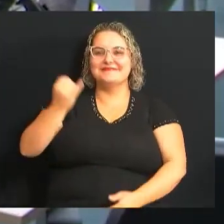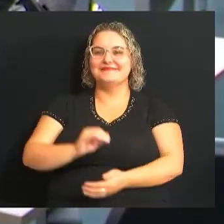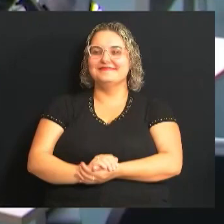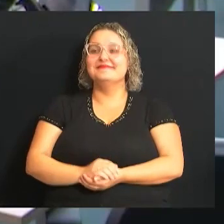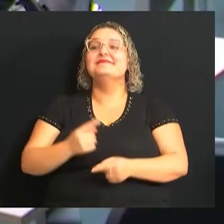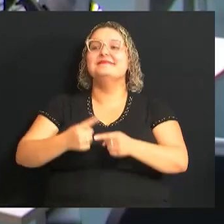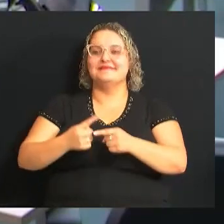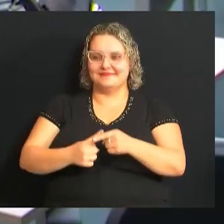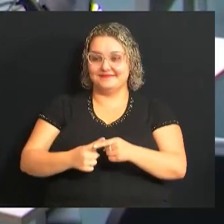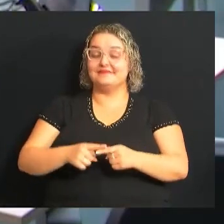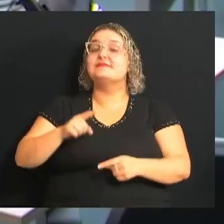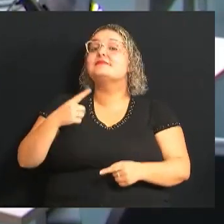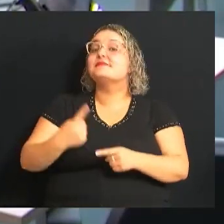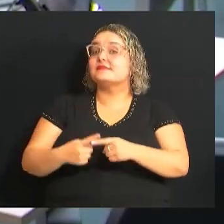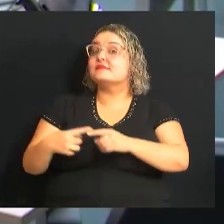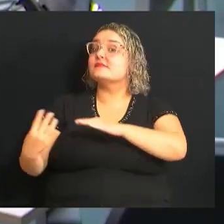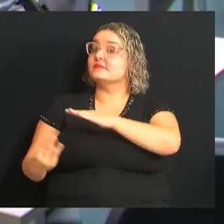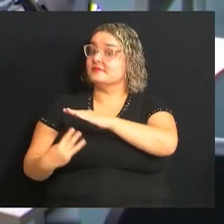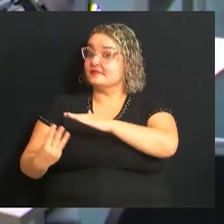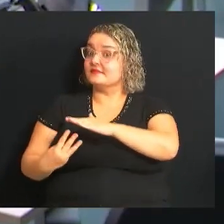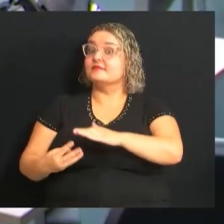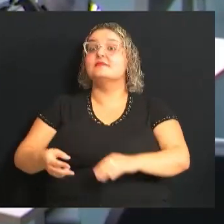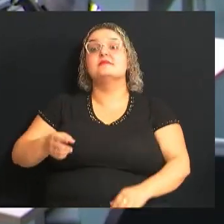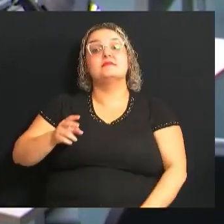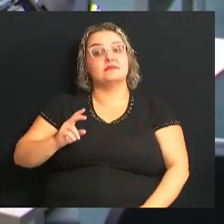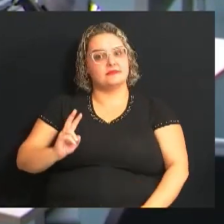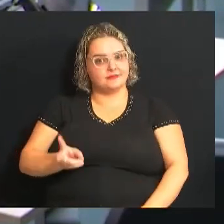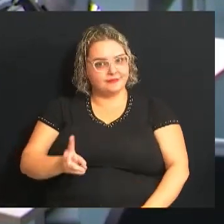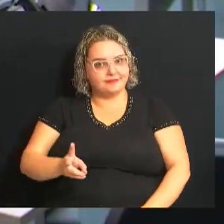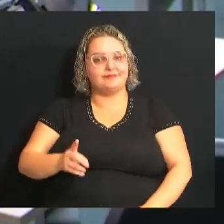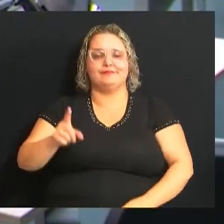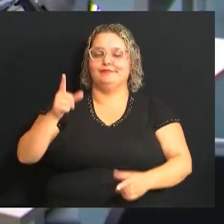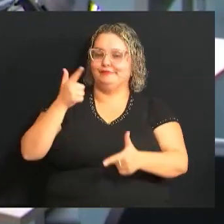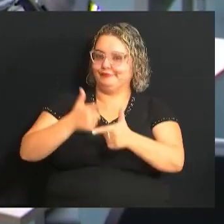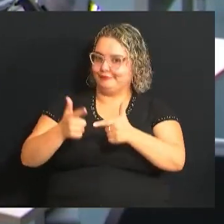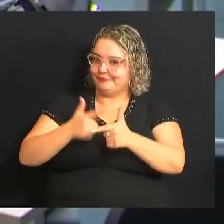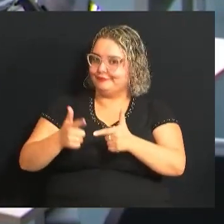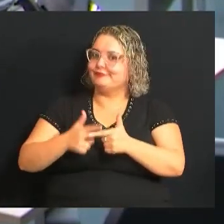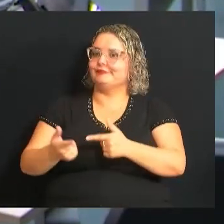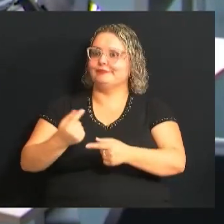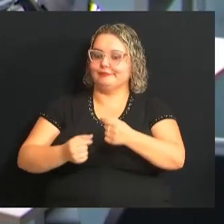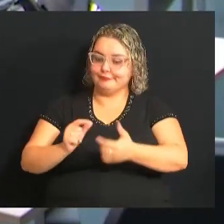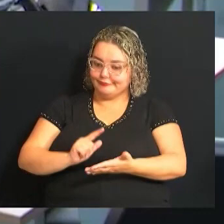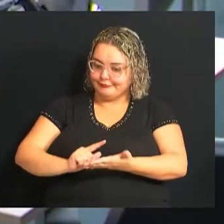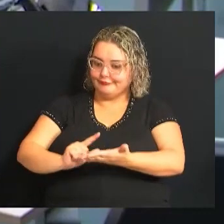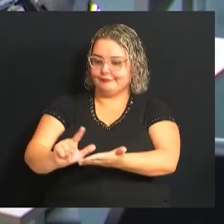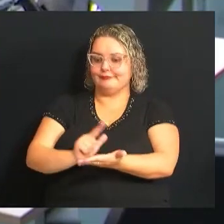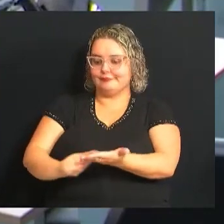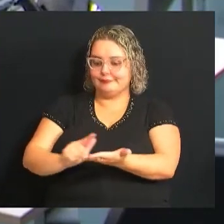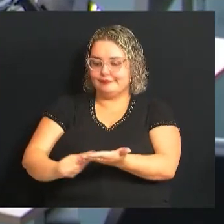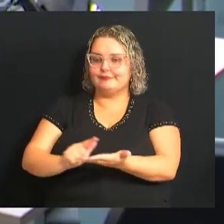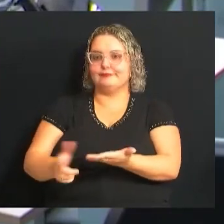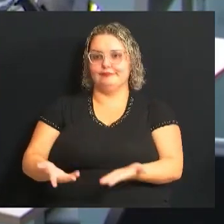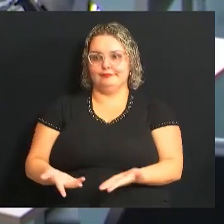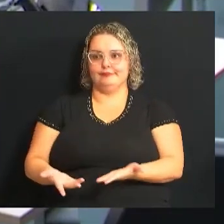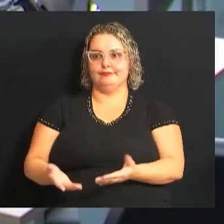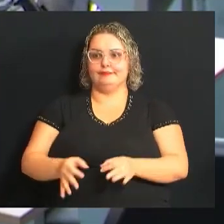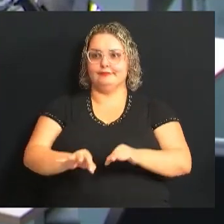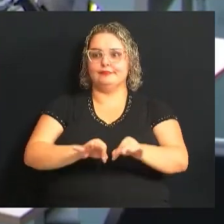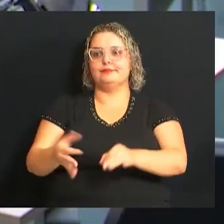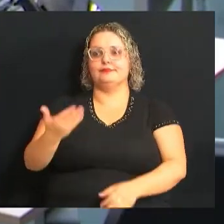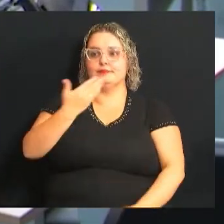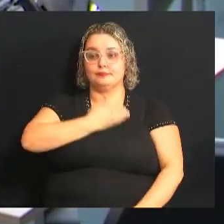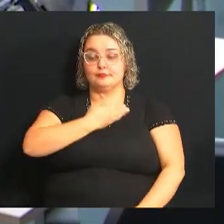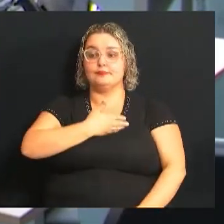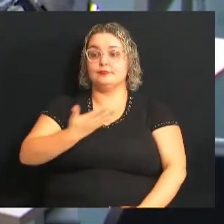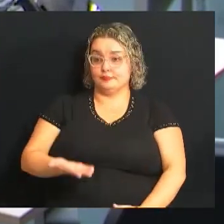hoje é terceirizado e tem sempre problema quando manda para esses produtos para esterilizar. E o projeto do colega, como vai ser